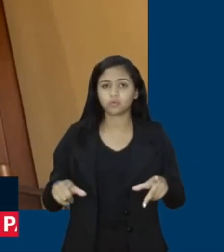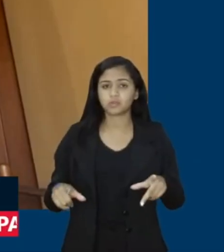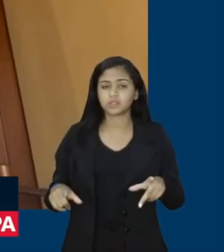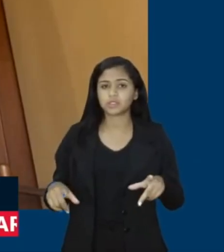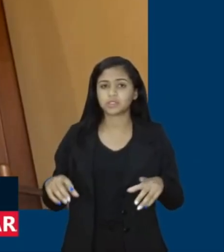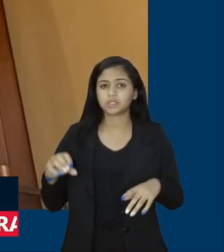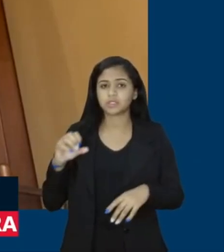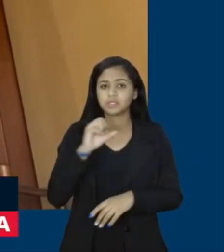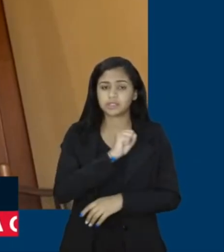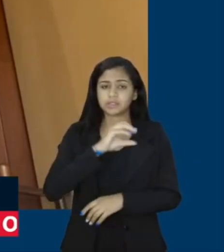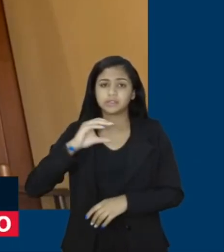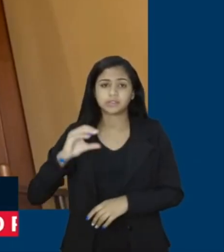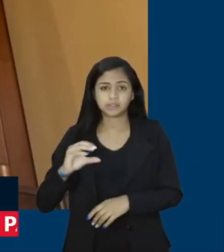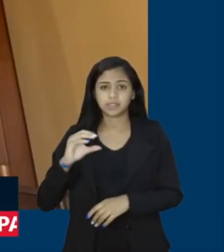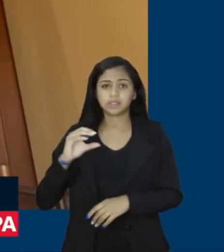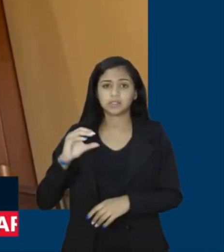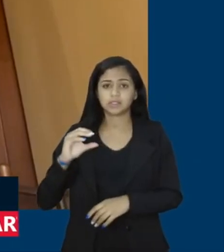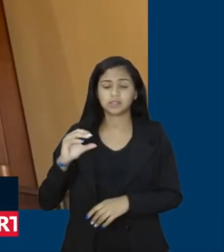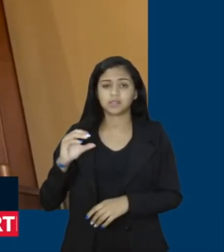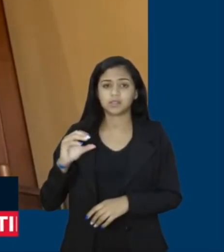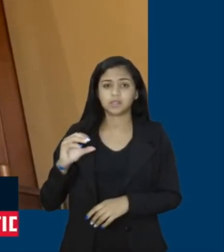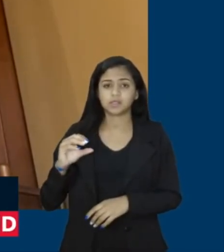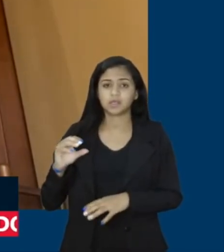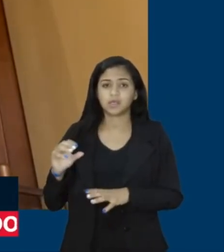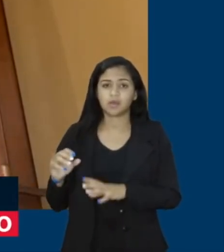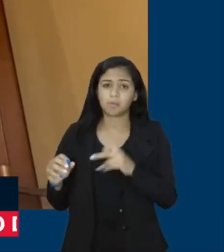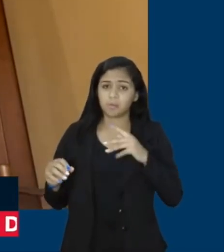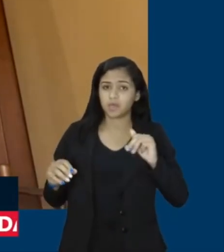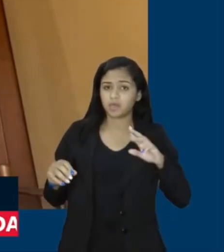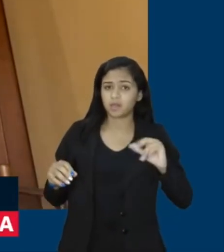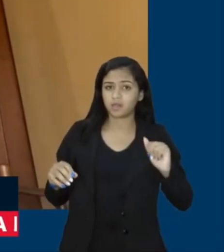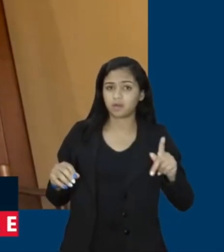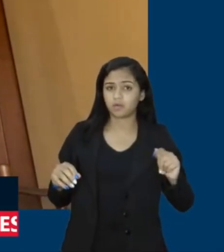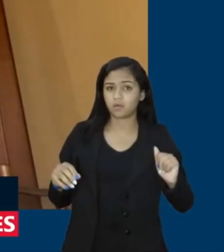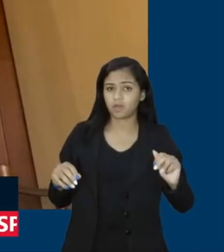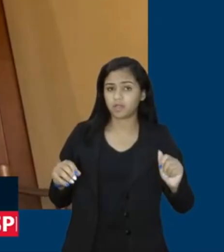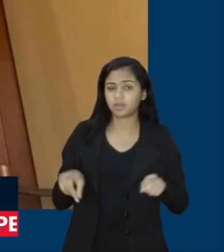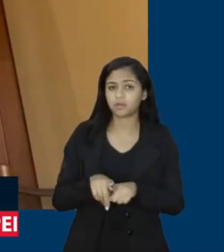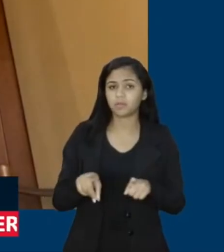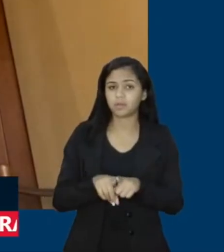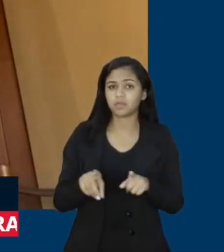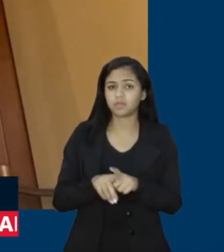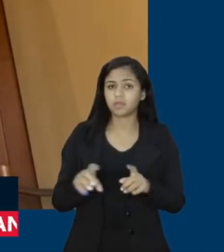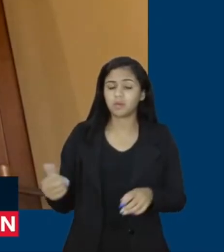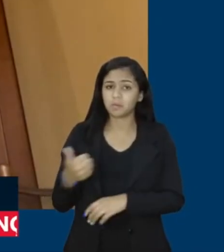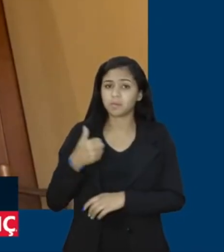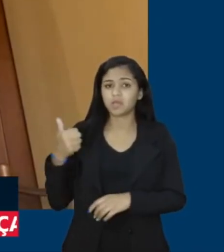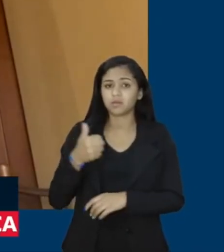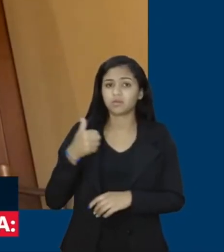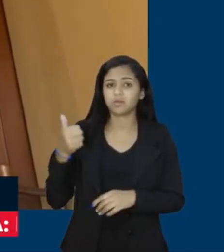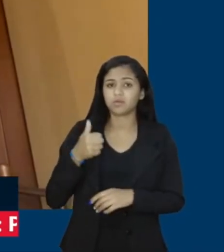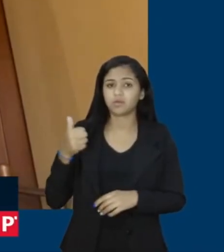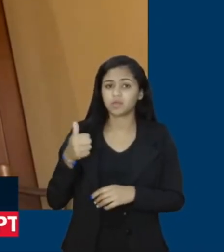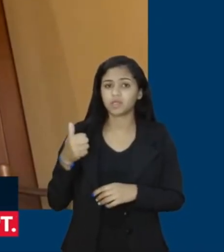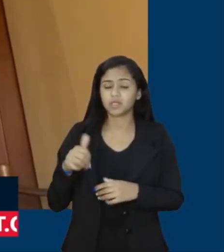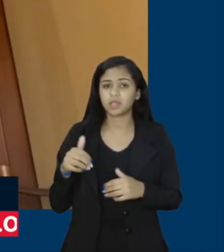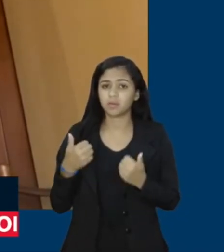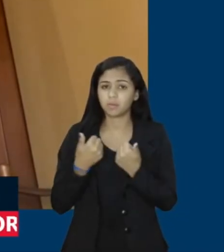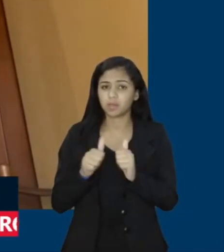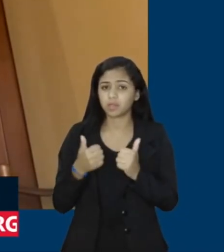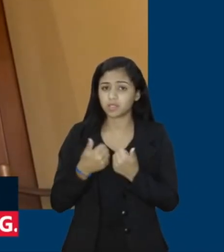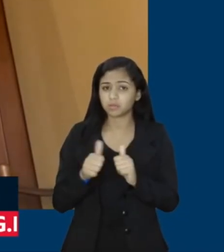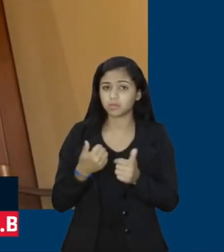Catarina, chegando a Foz do Iguaçu, ao Paraguai, para dar uma condição melhor de acesso aí pelo transporte